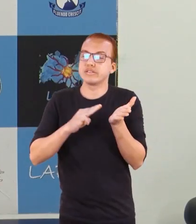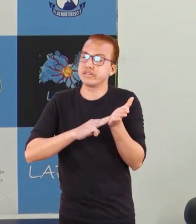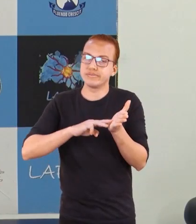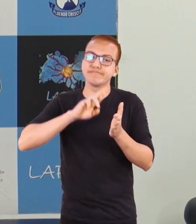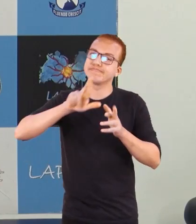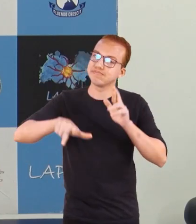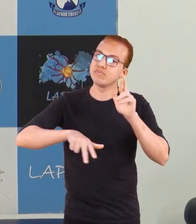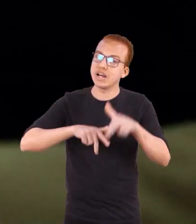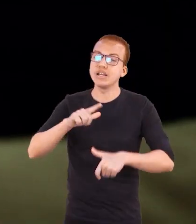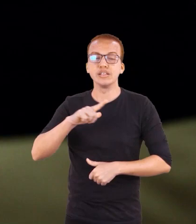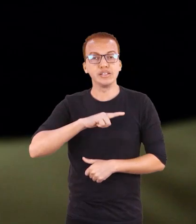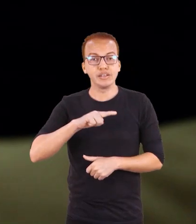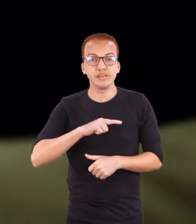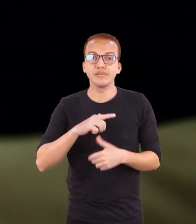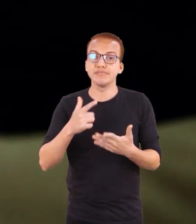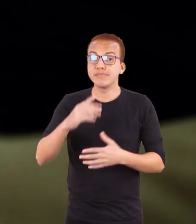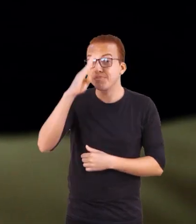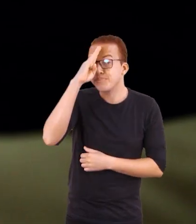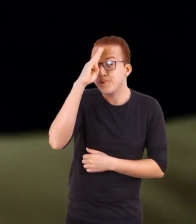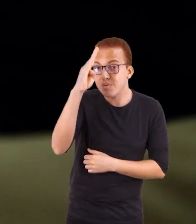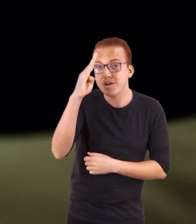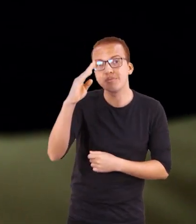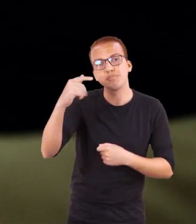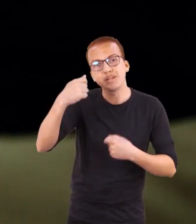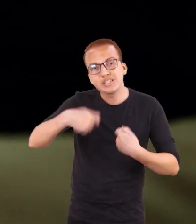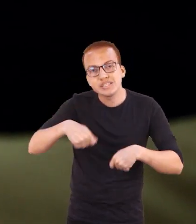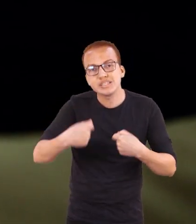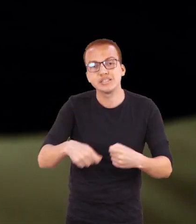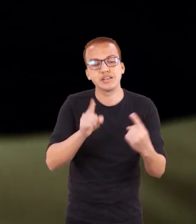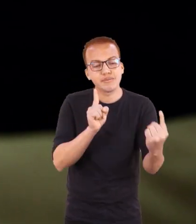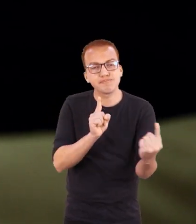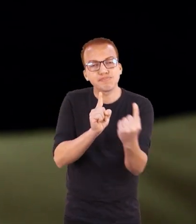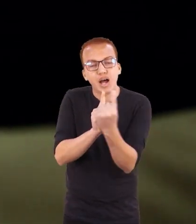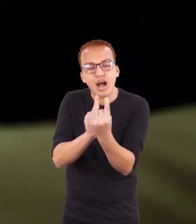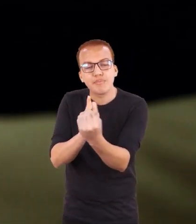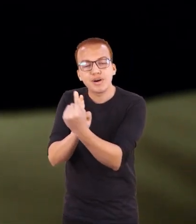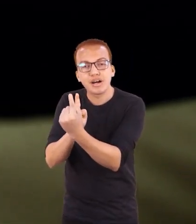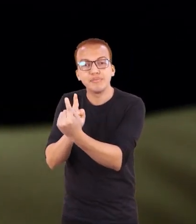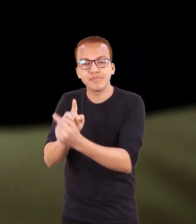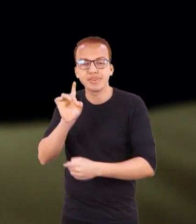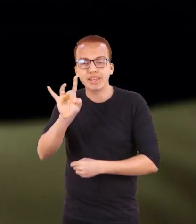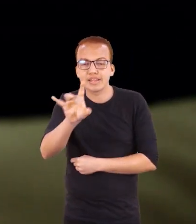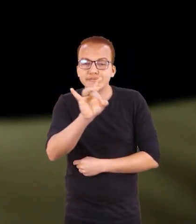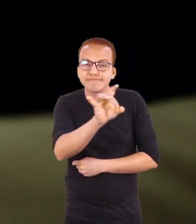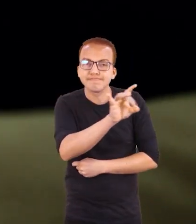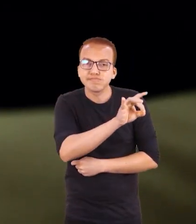cabeça e, acima de tudo, é preciso parar para entender o relato desse paciente,